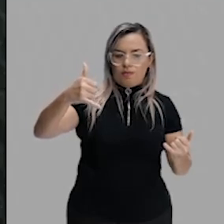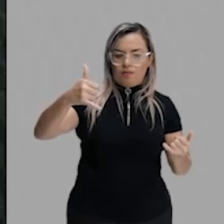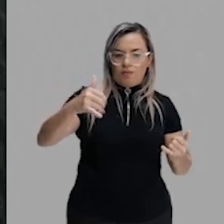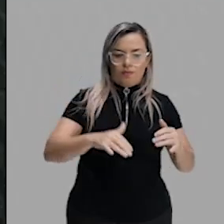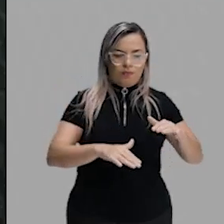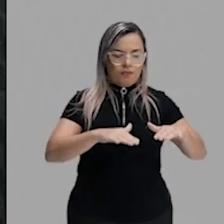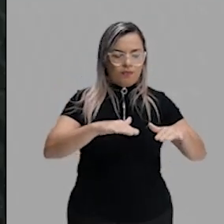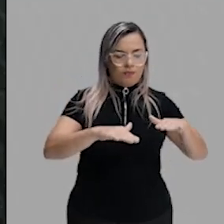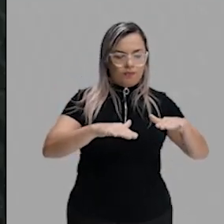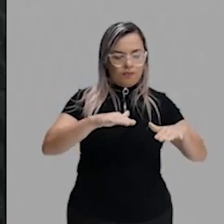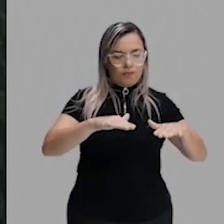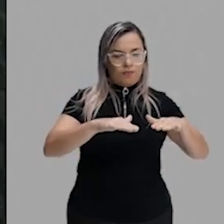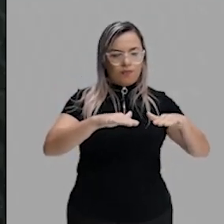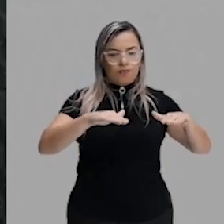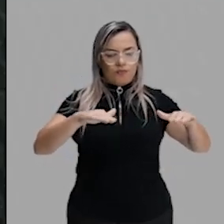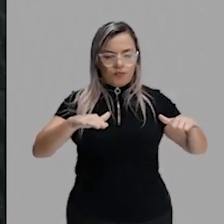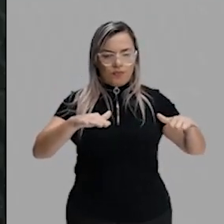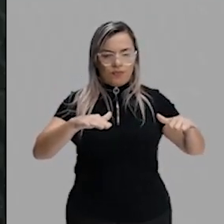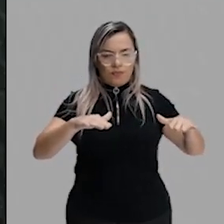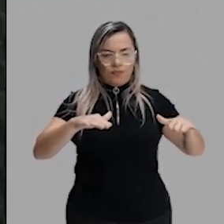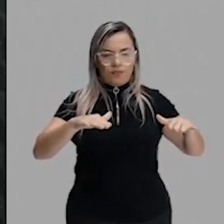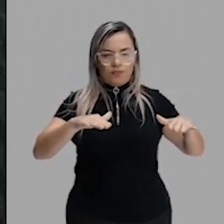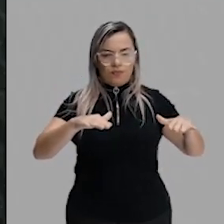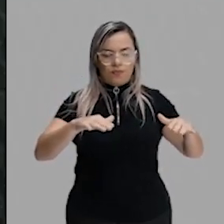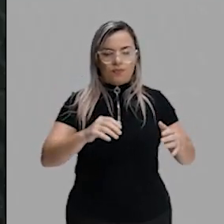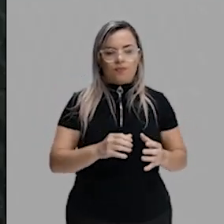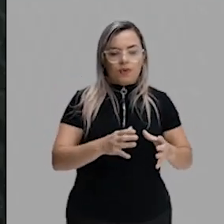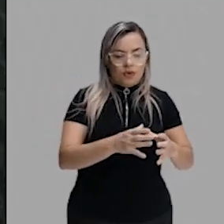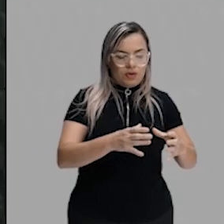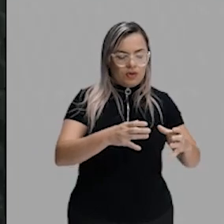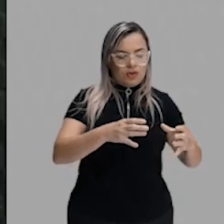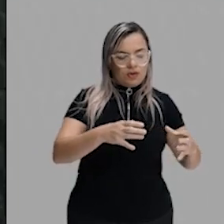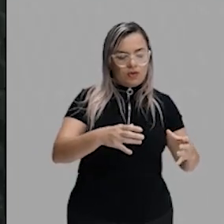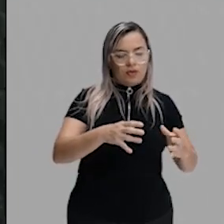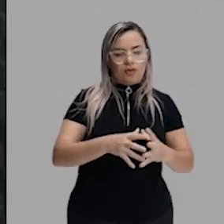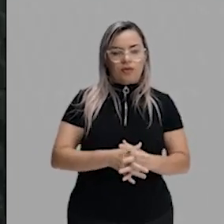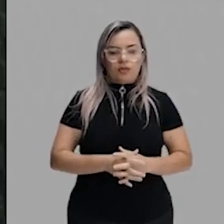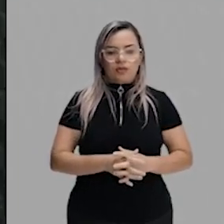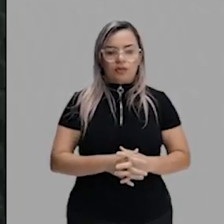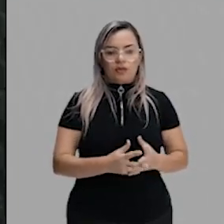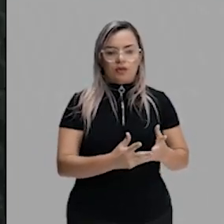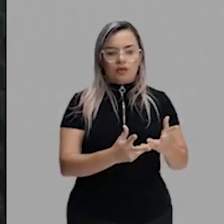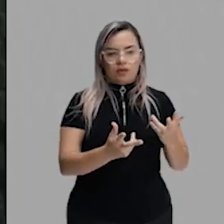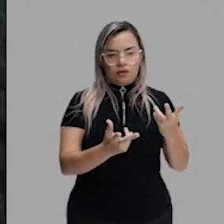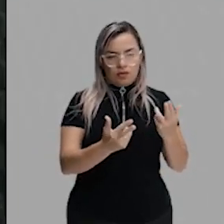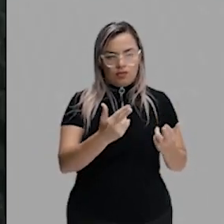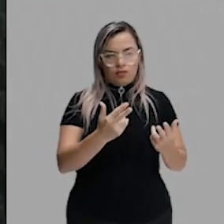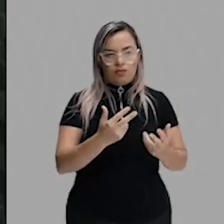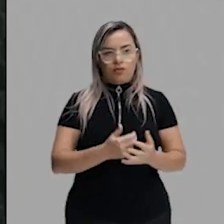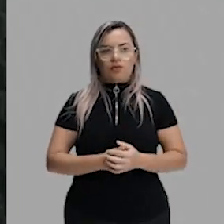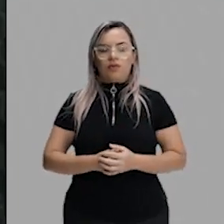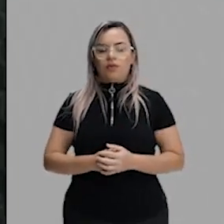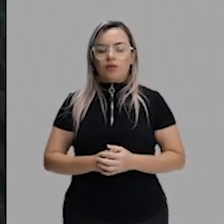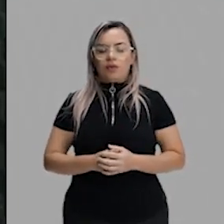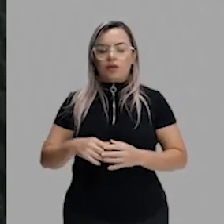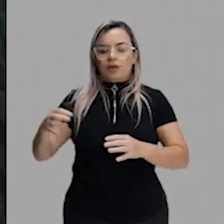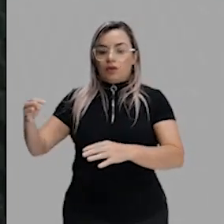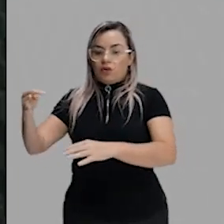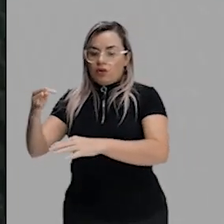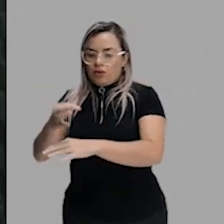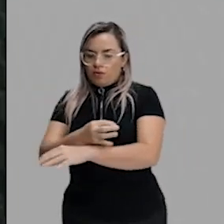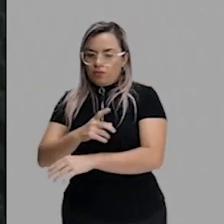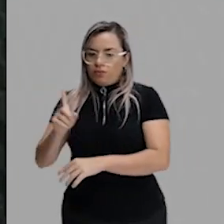Levando em consideração a DDP e a corrente elétrica. Então, essas são as nossas referências. ok? No caso de resistor não ôhmico,